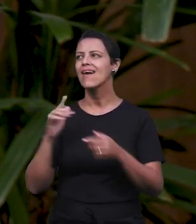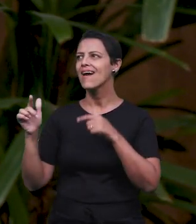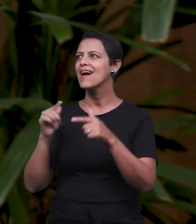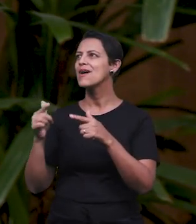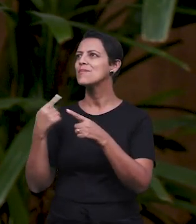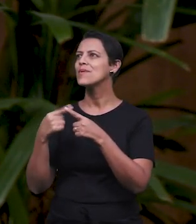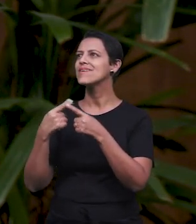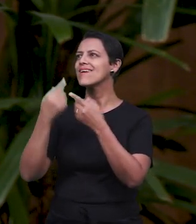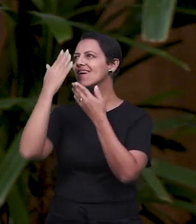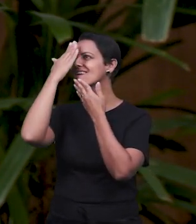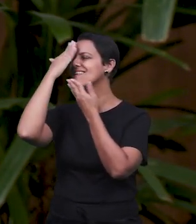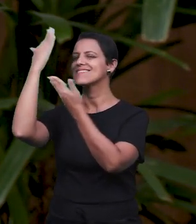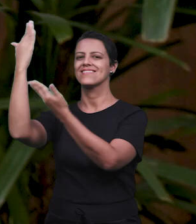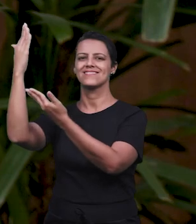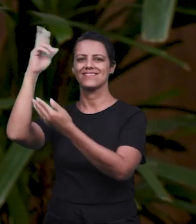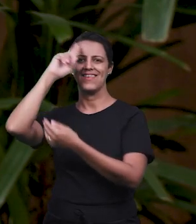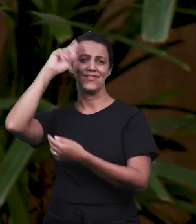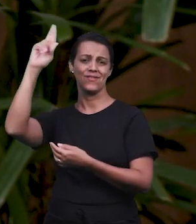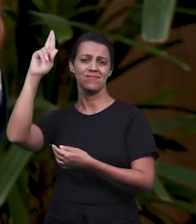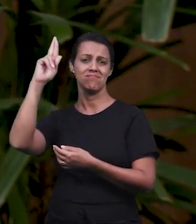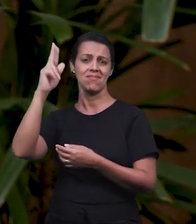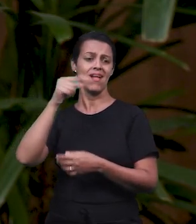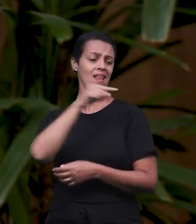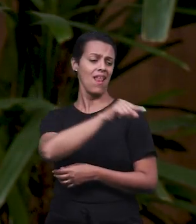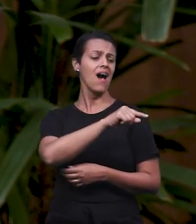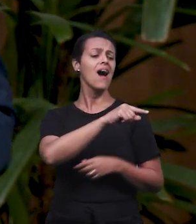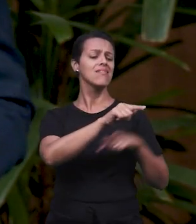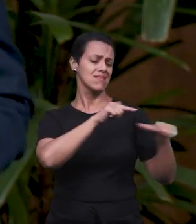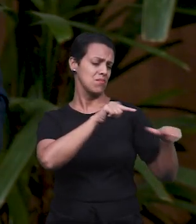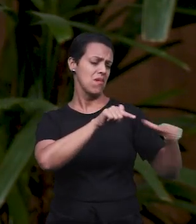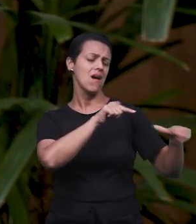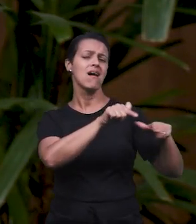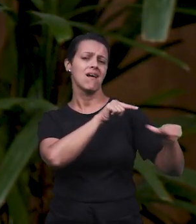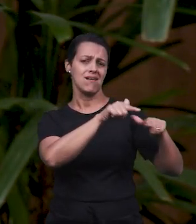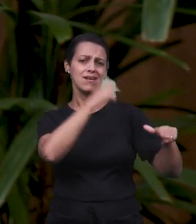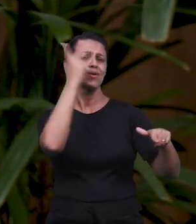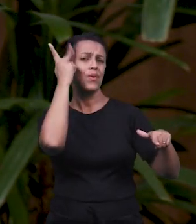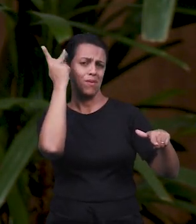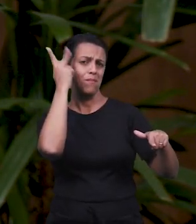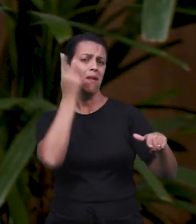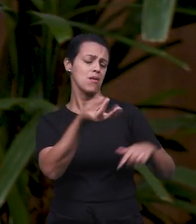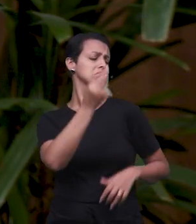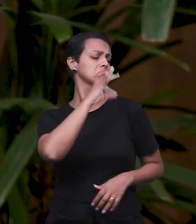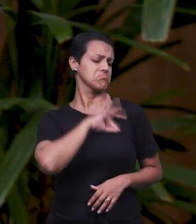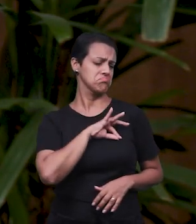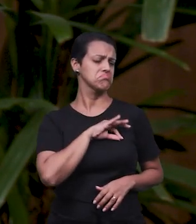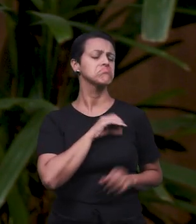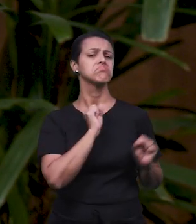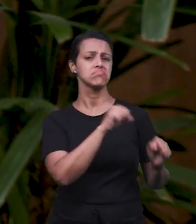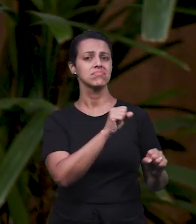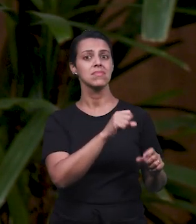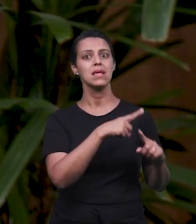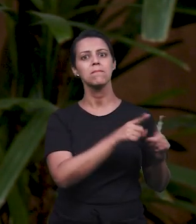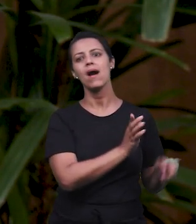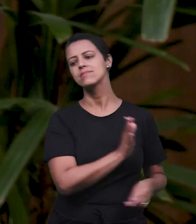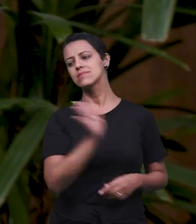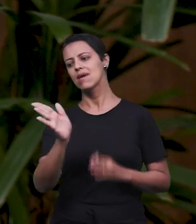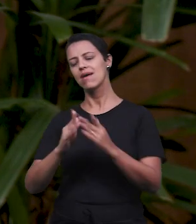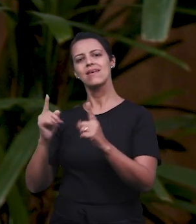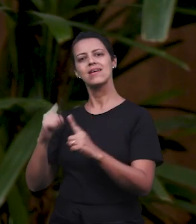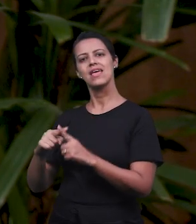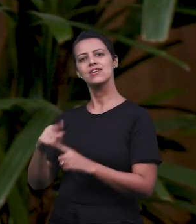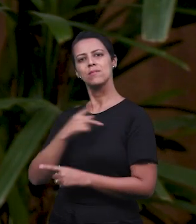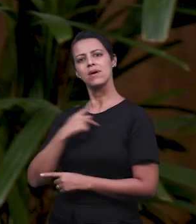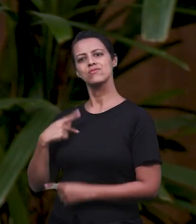operou. Cada um de nós temos as nossas atividades, vivemos das nossas atividades profissionais e no final